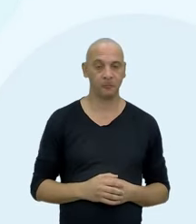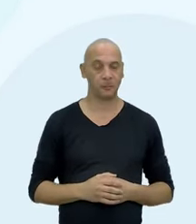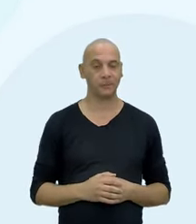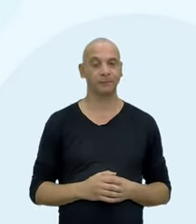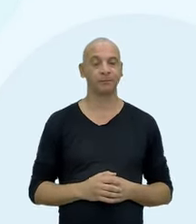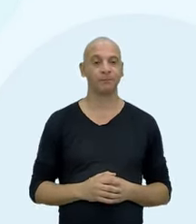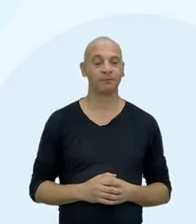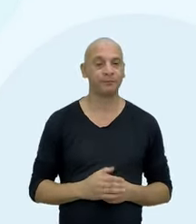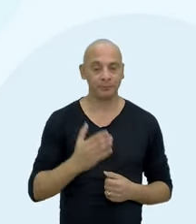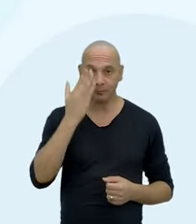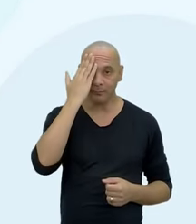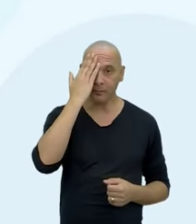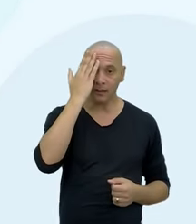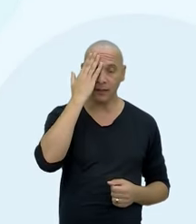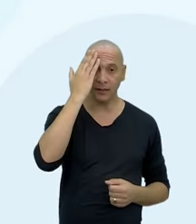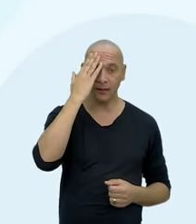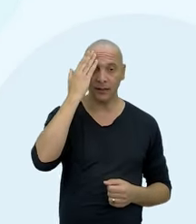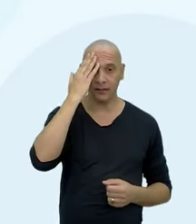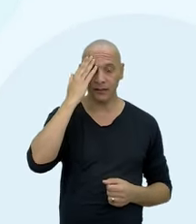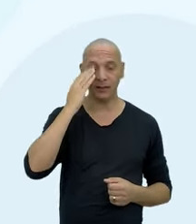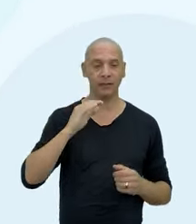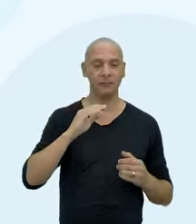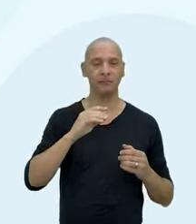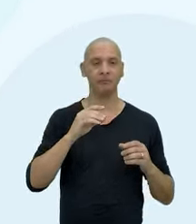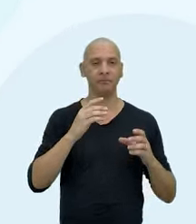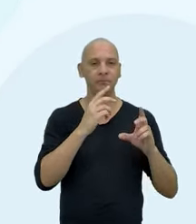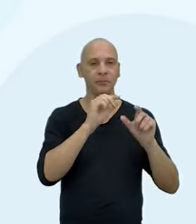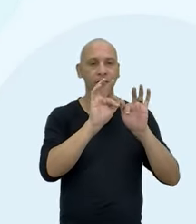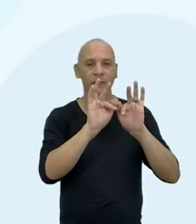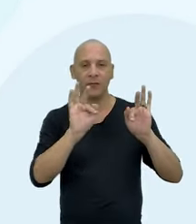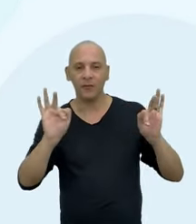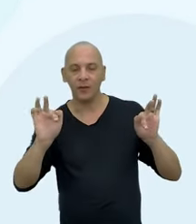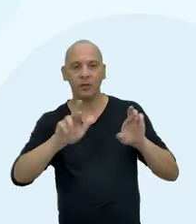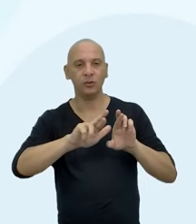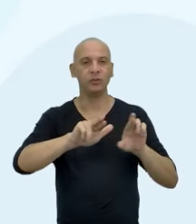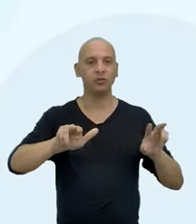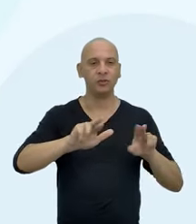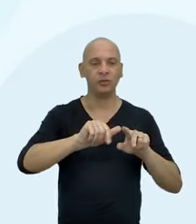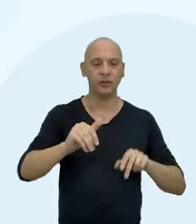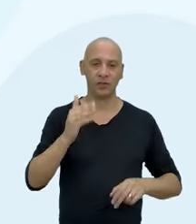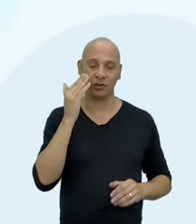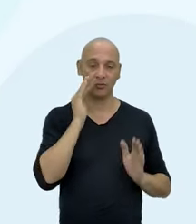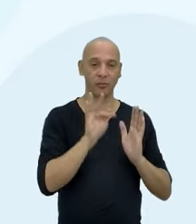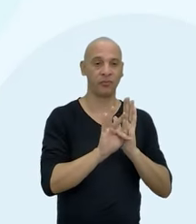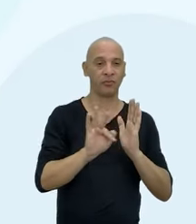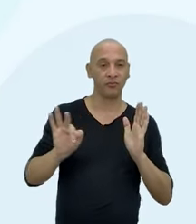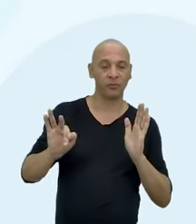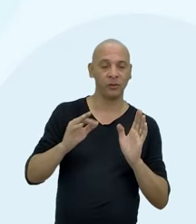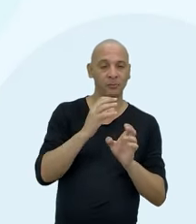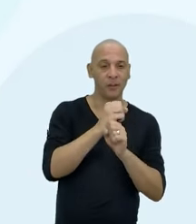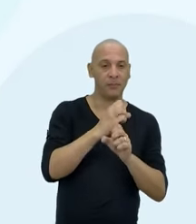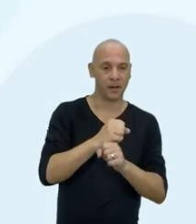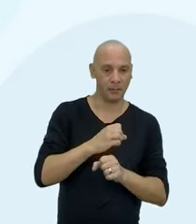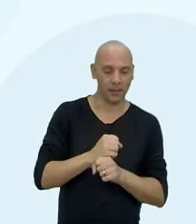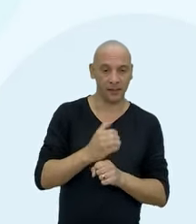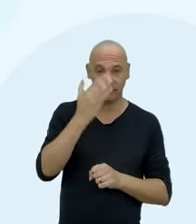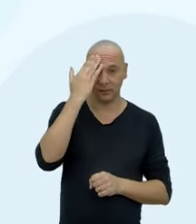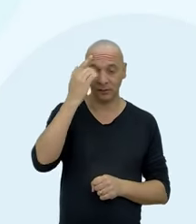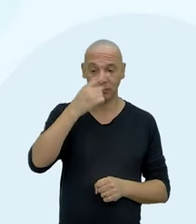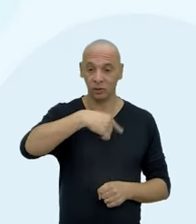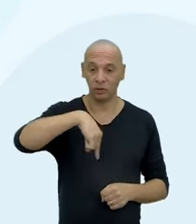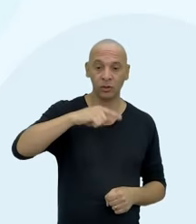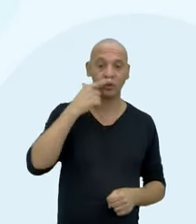então compreenderes teoremas a gente compreender formas diferentes para calcular matemática ela vai